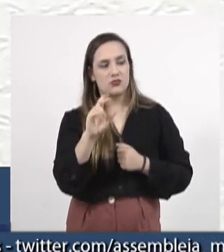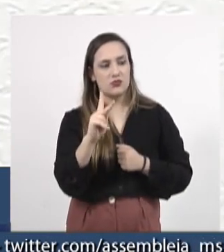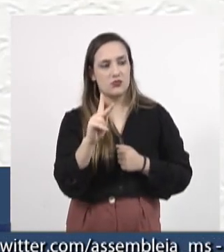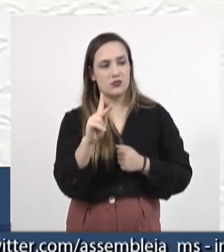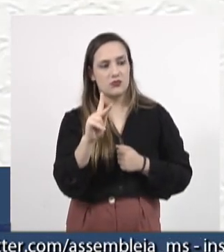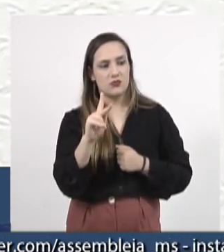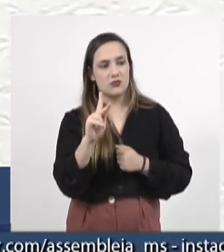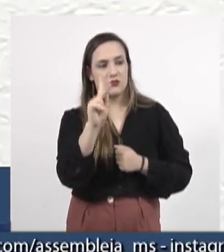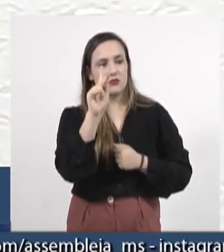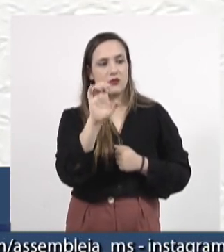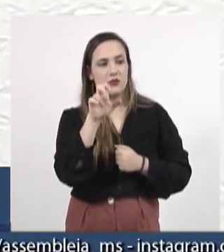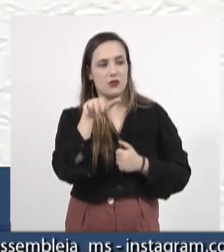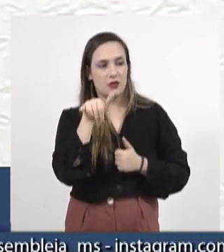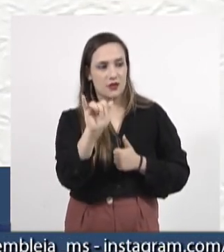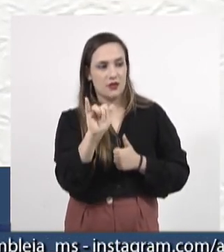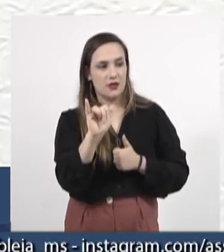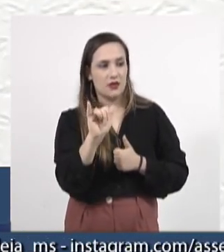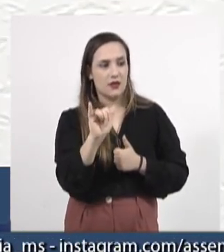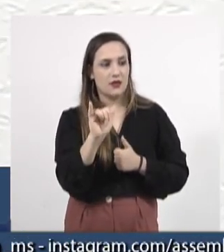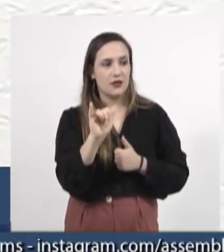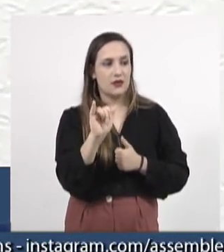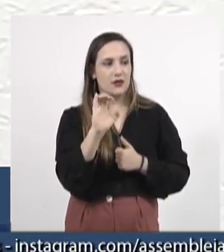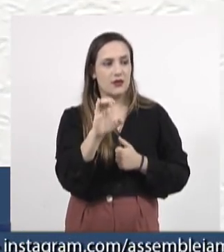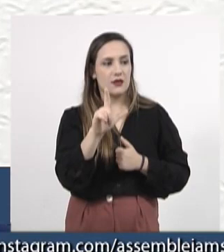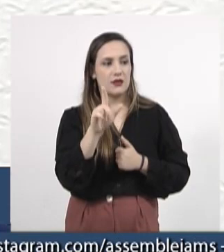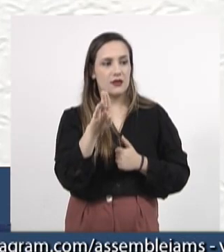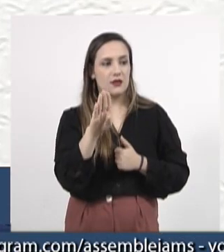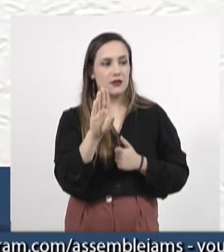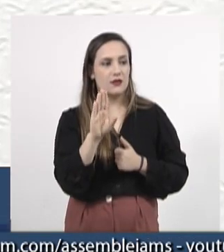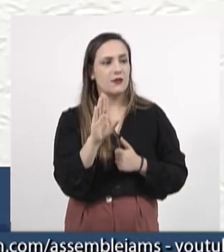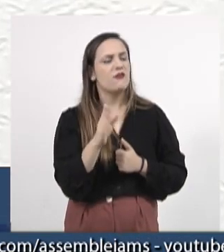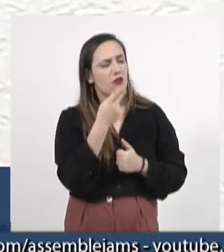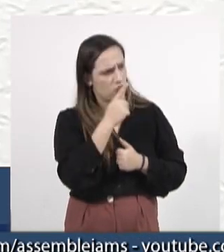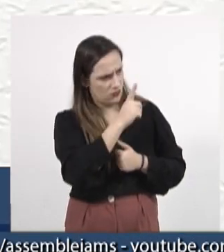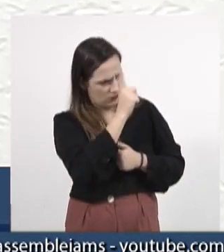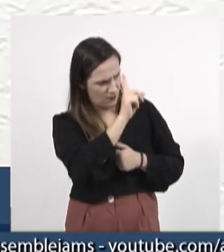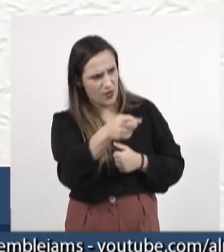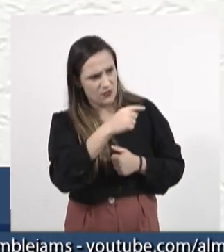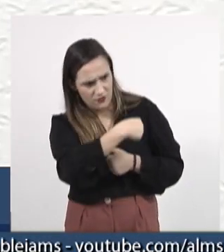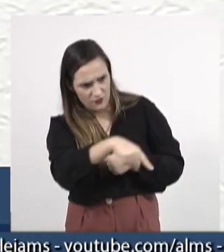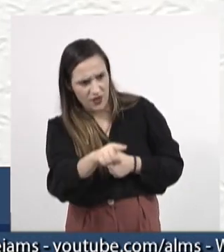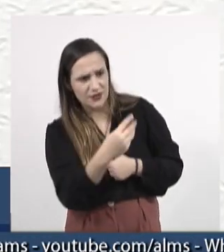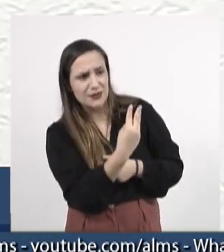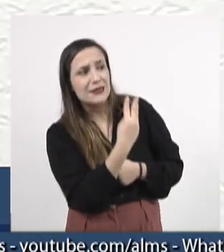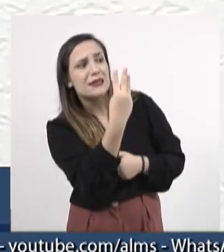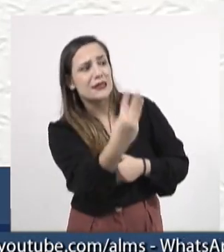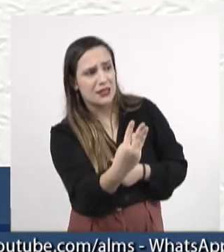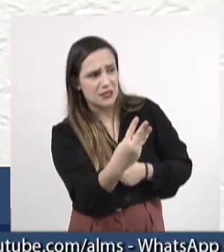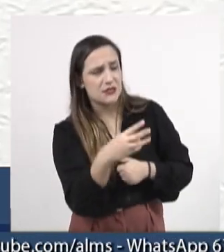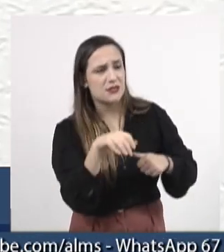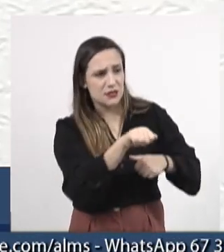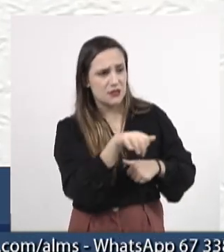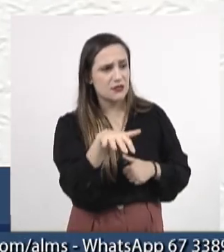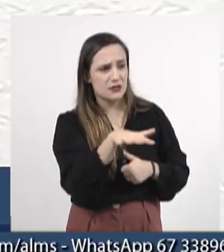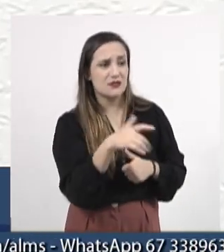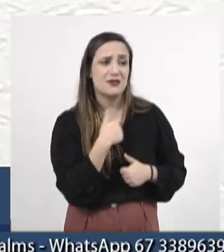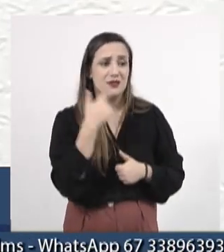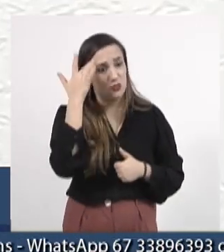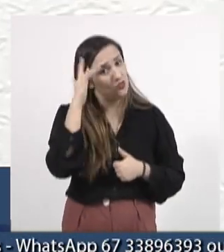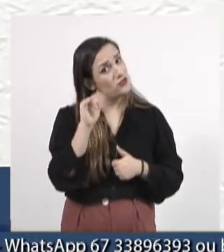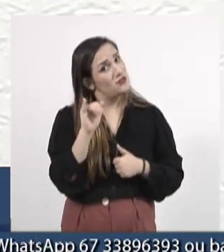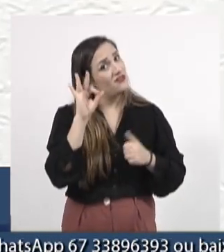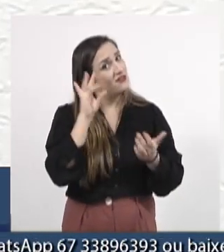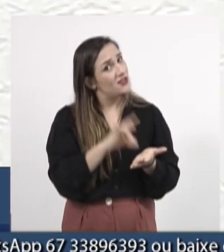3 cestas básicas lá. Então já atendeu um pouco, mandou o prefeito, segundo a informação que eu tive, não posso afirmar